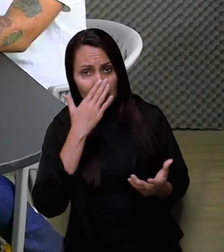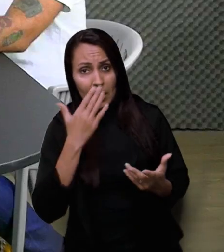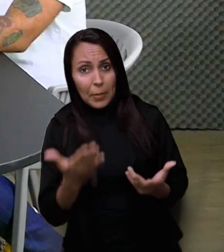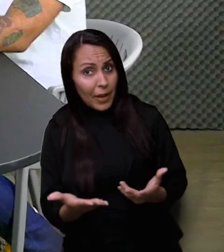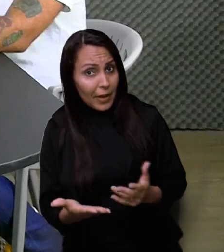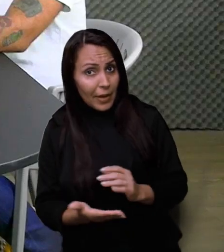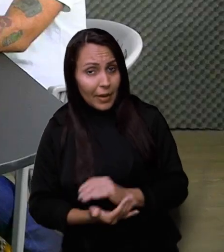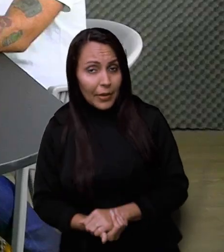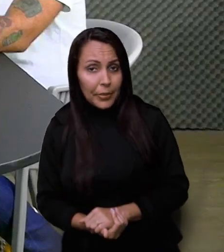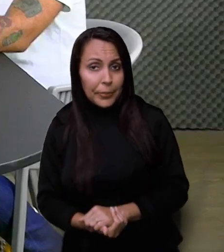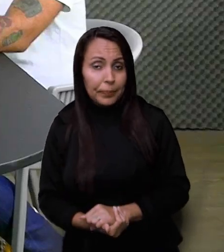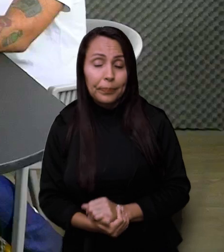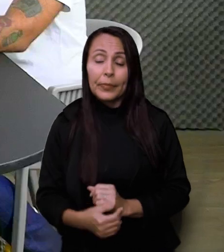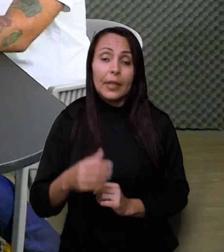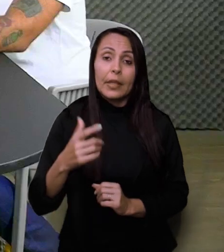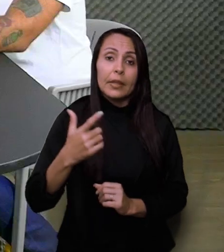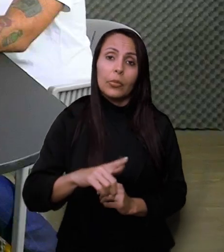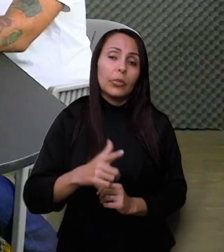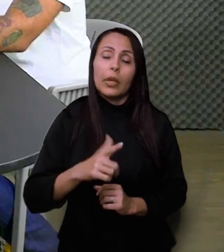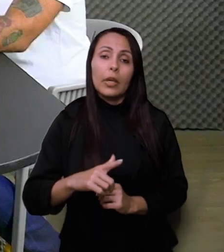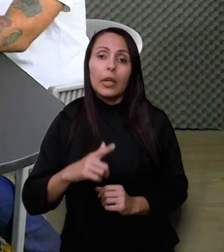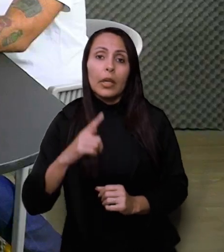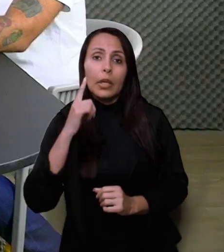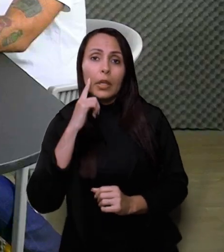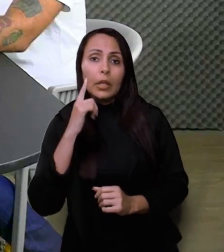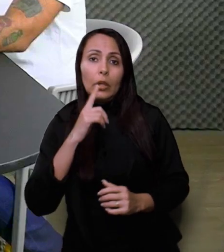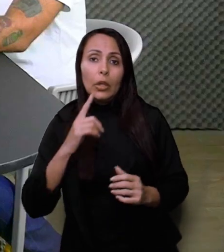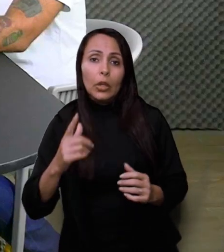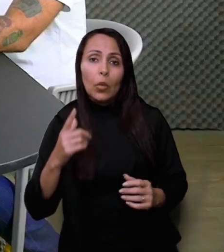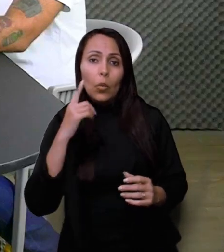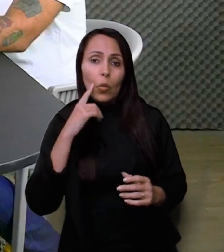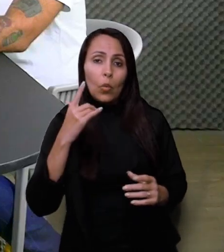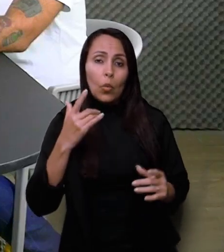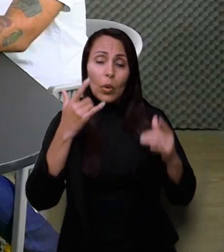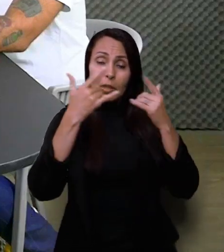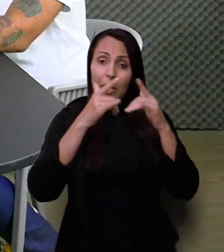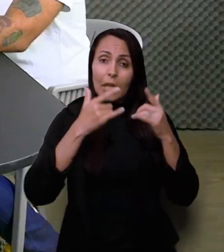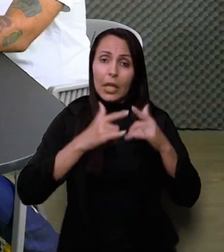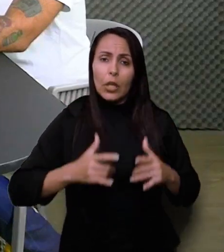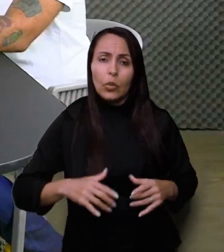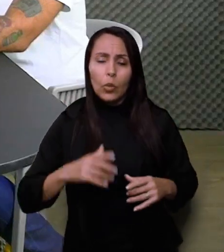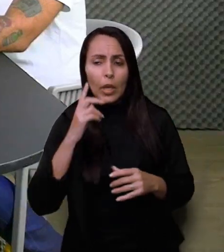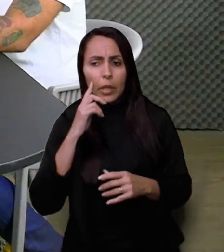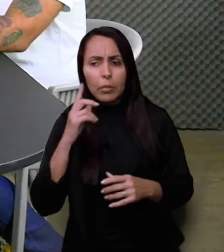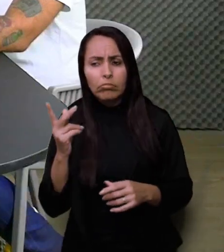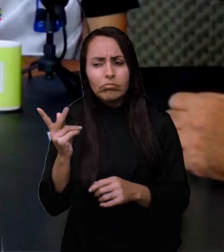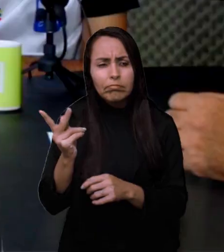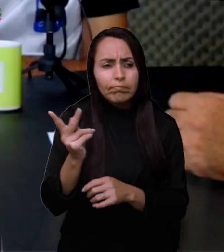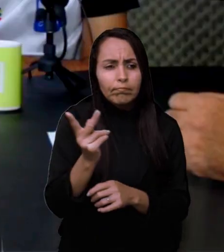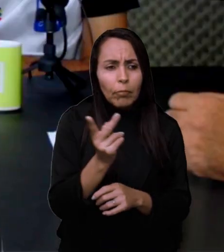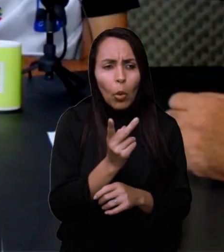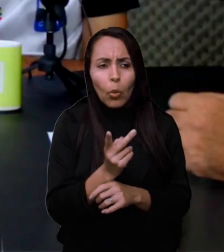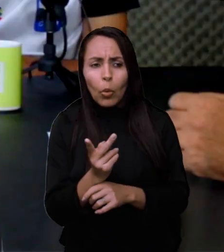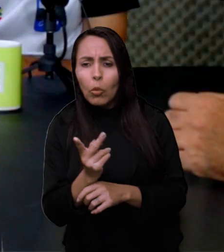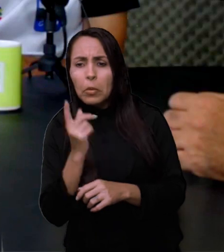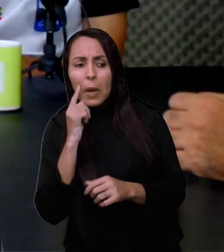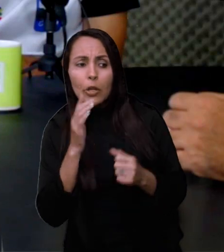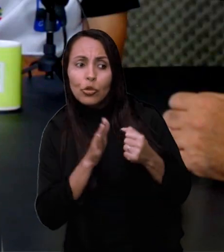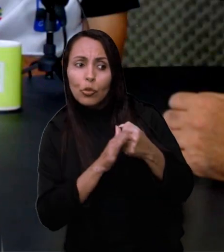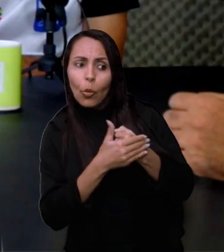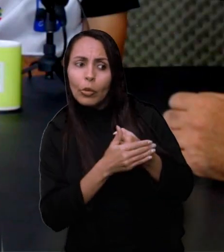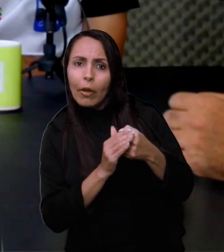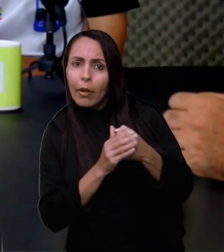É um Só uma caranguejo que ele conchinha. não tem o exoesqueleto e ele procura alguma coisa pra se esconder. Aí usa